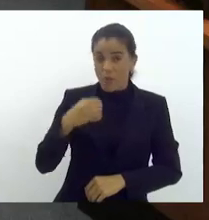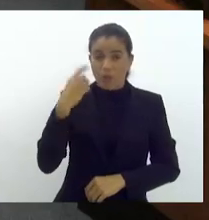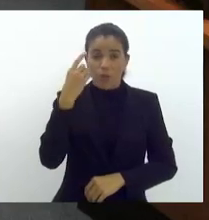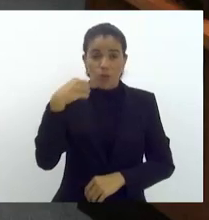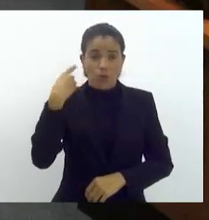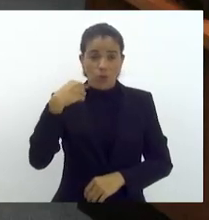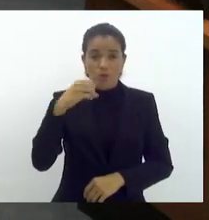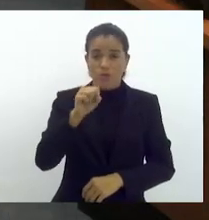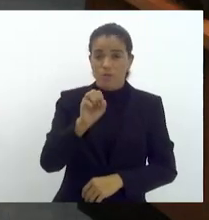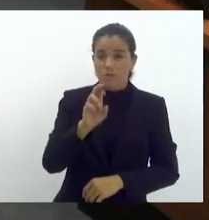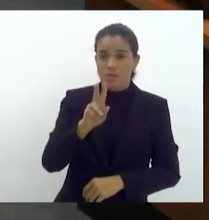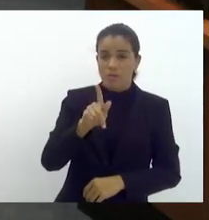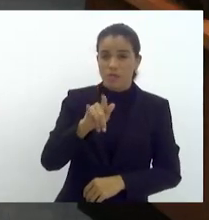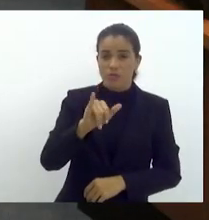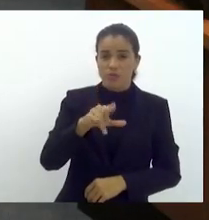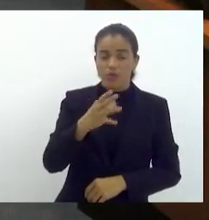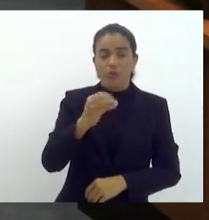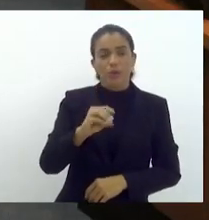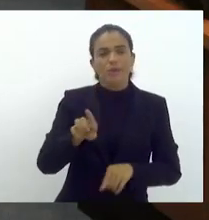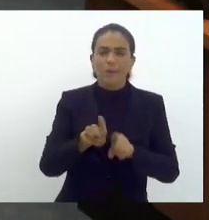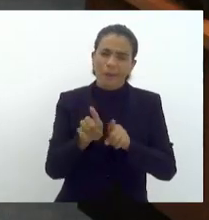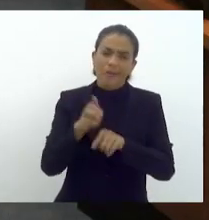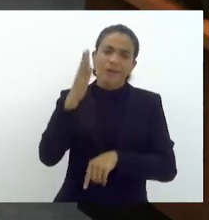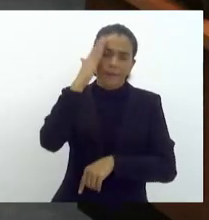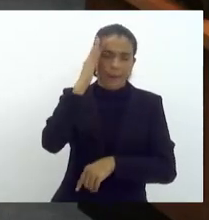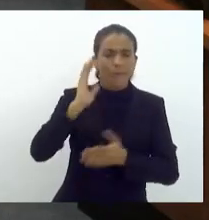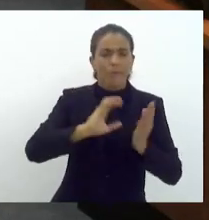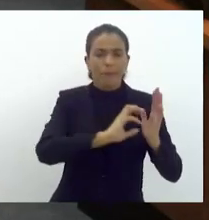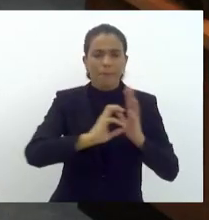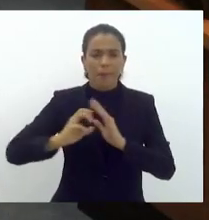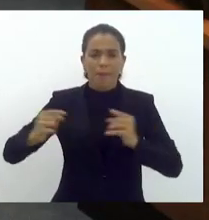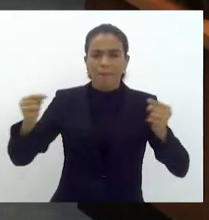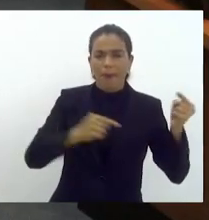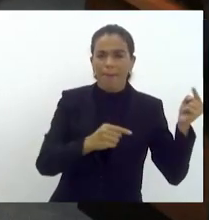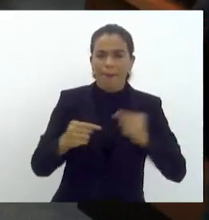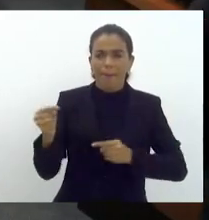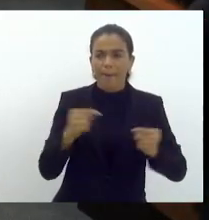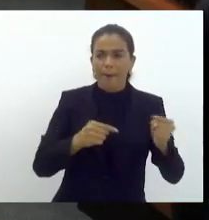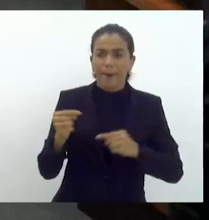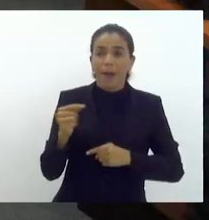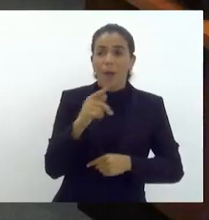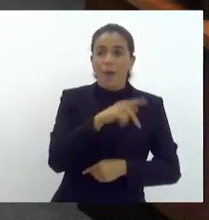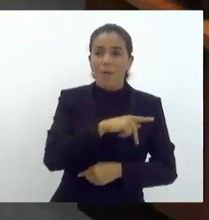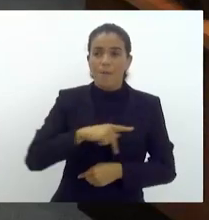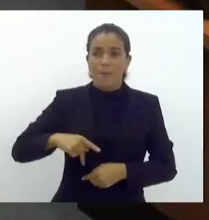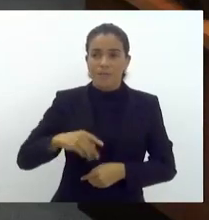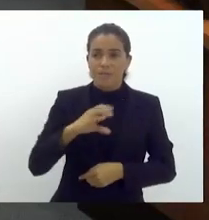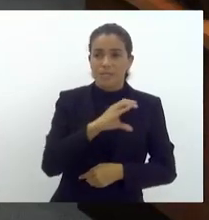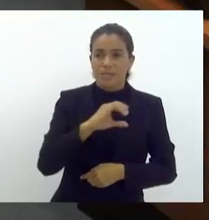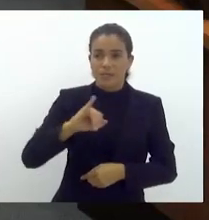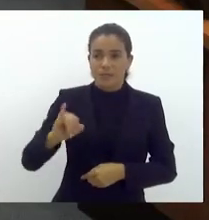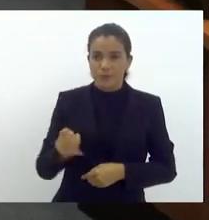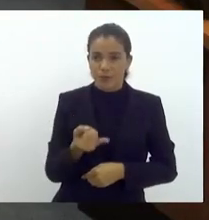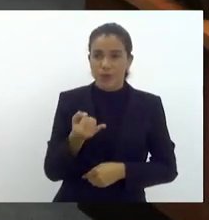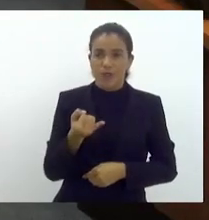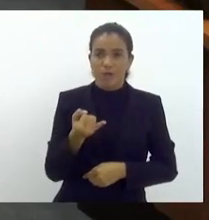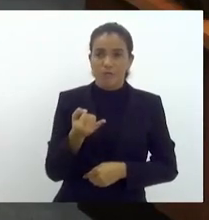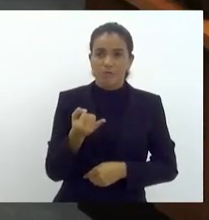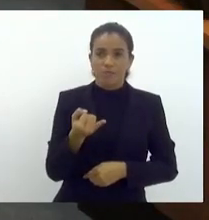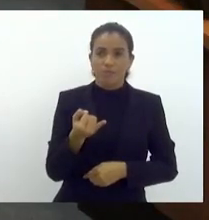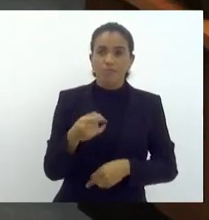com todas as divergências que temos no plenário em várias disputas ao presidente da ccj Rodrigo Amorim não tenho problema de fazer isso aqui